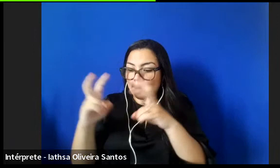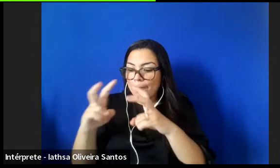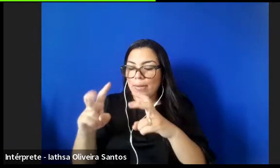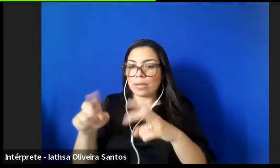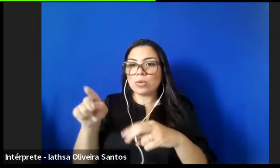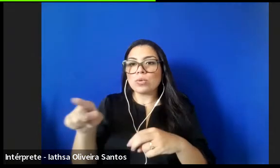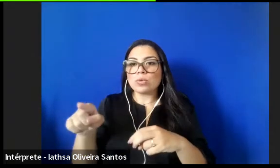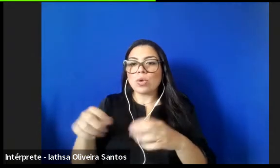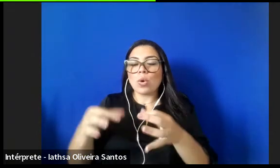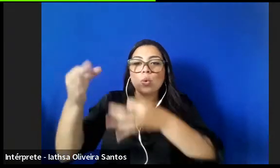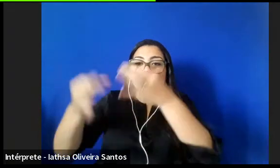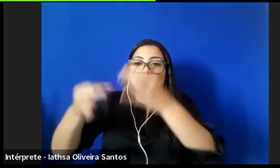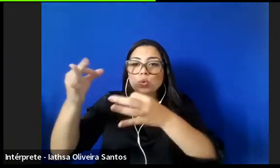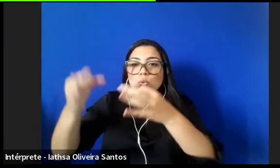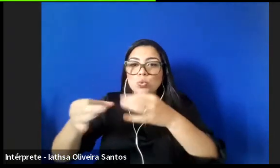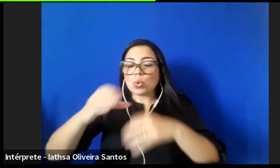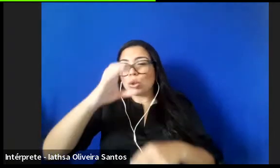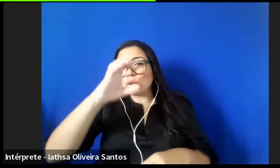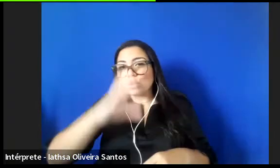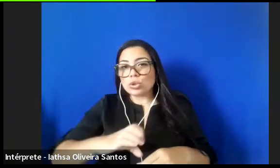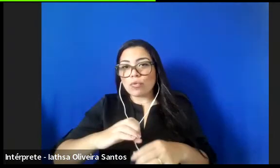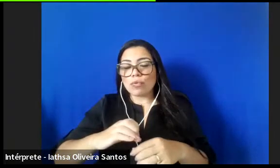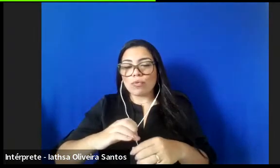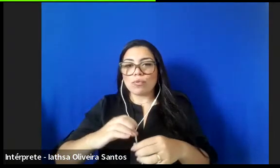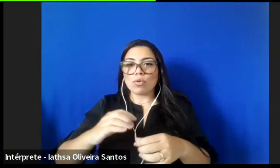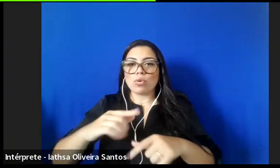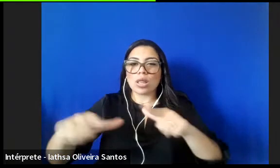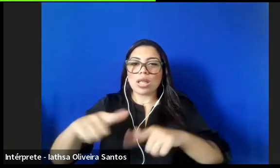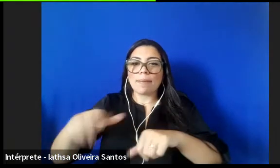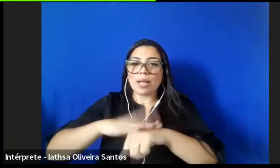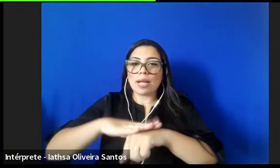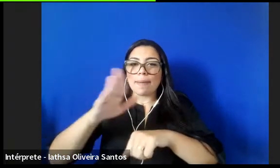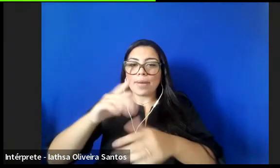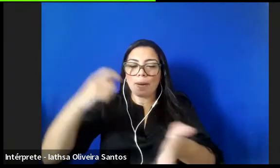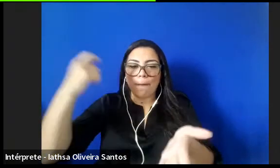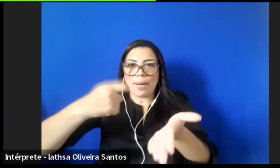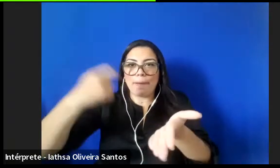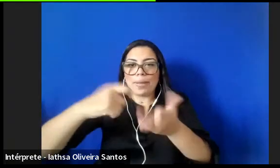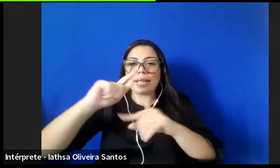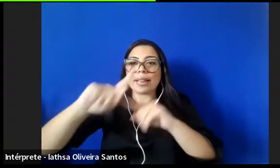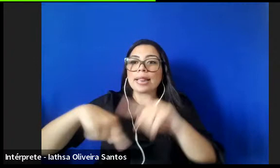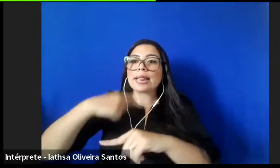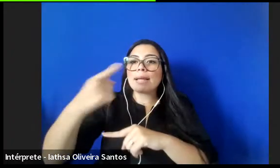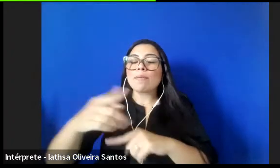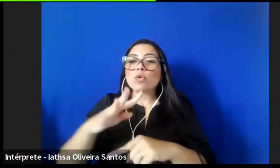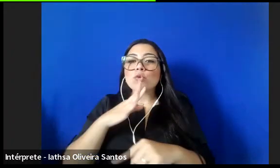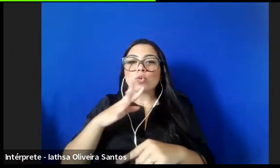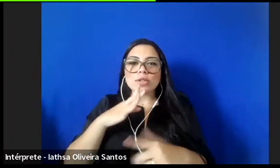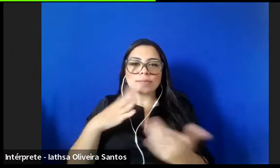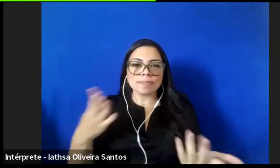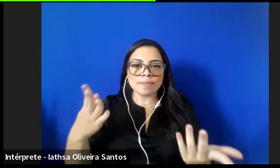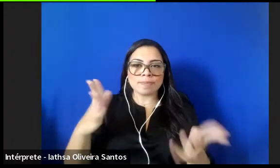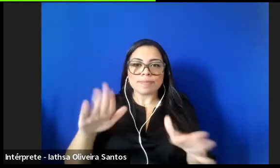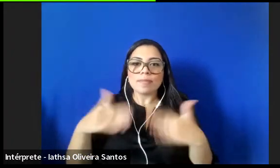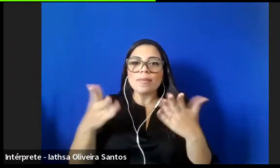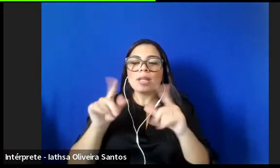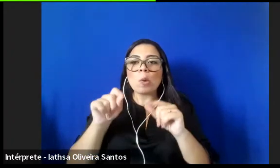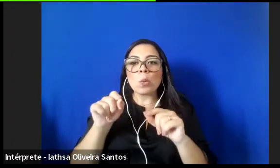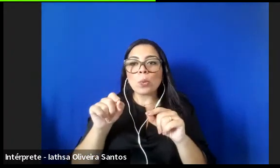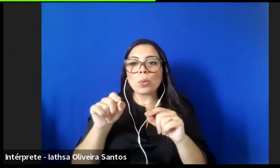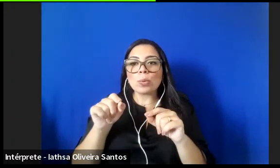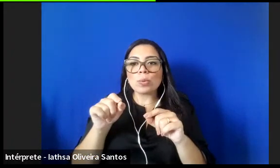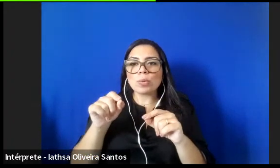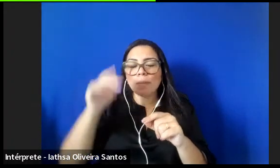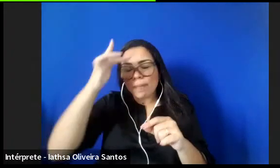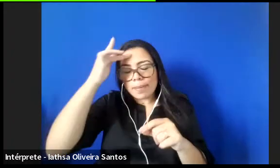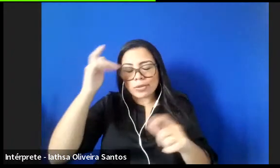nas execuções do que no processo de conhecimento. Quer dizer, depois da prestação da jurisdição, o sujeito tem que... Não dá.